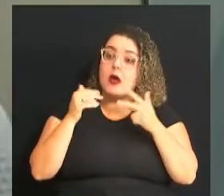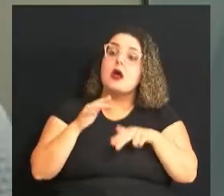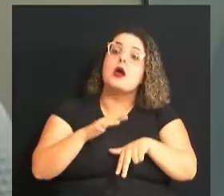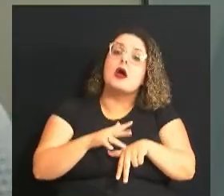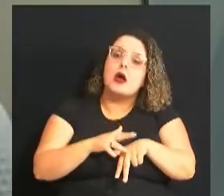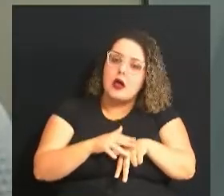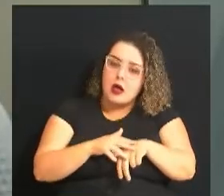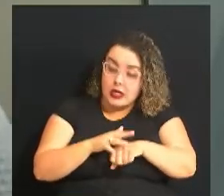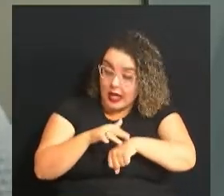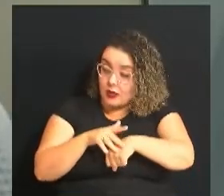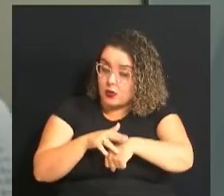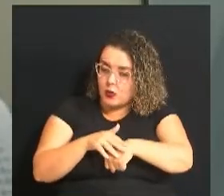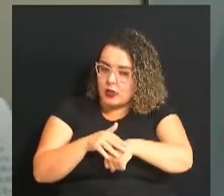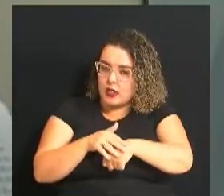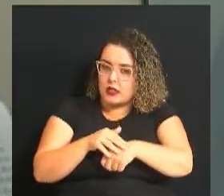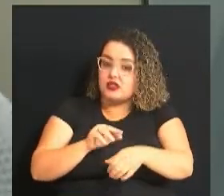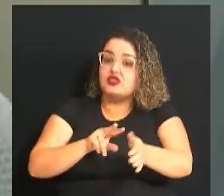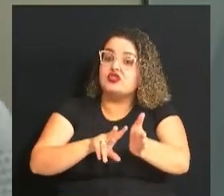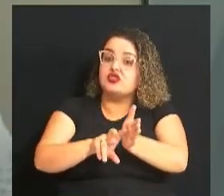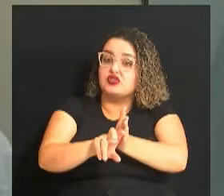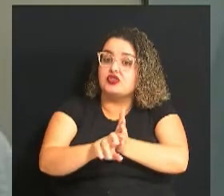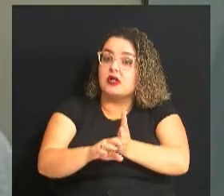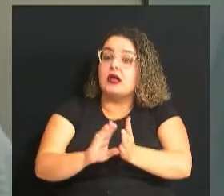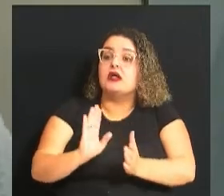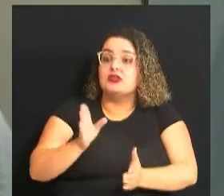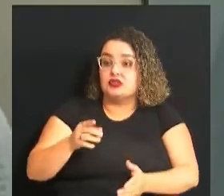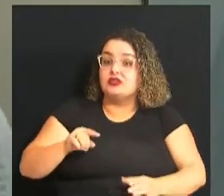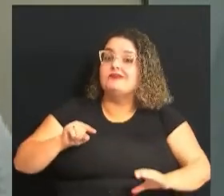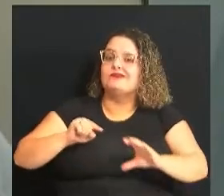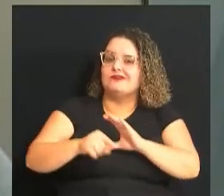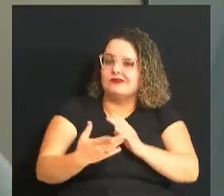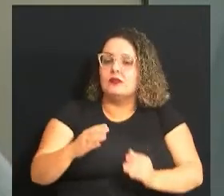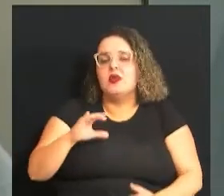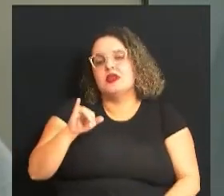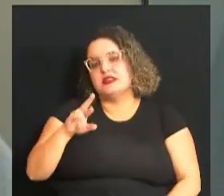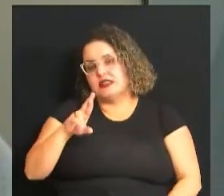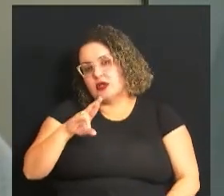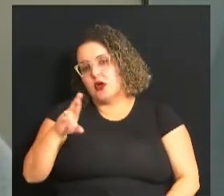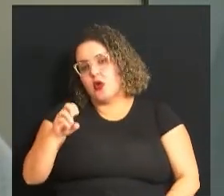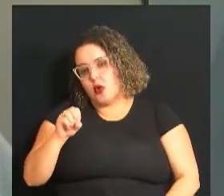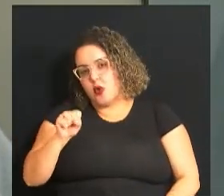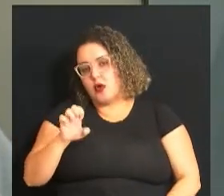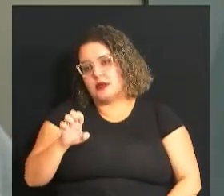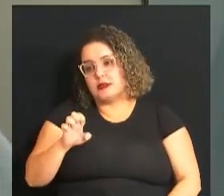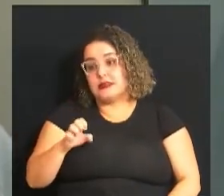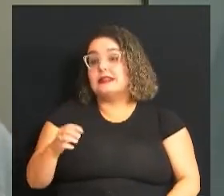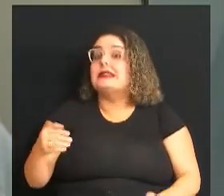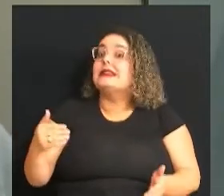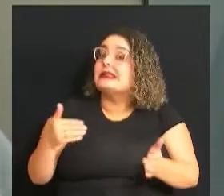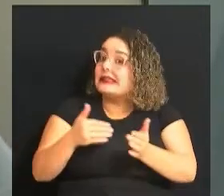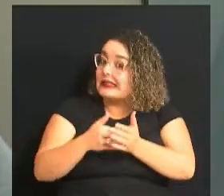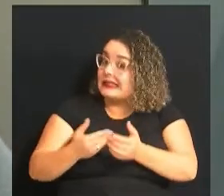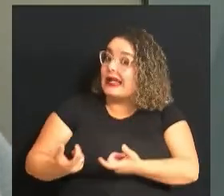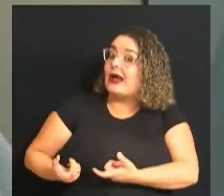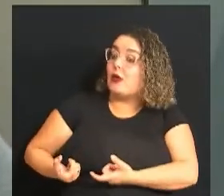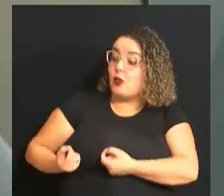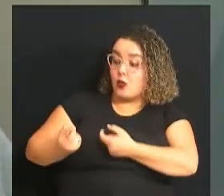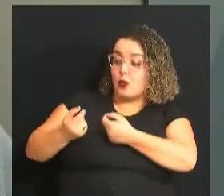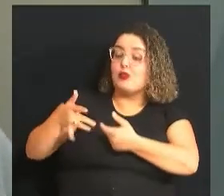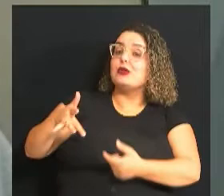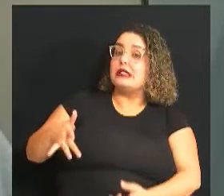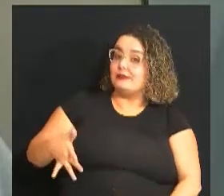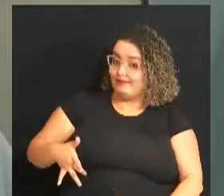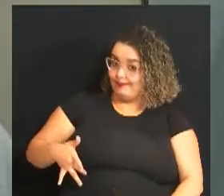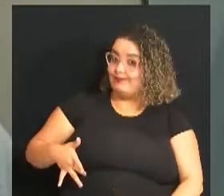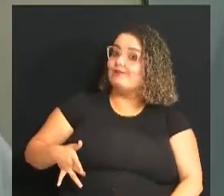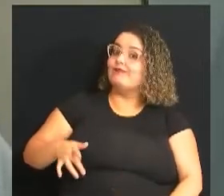diagnosticada numa fase já avançada, de uma cirrose e até mesmo de um câncer de fígado por conta dessa